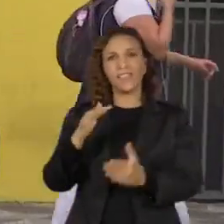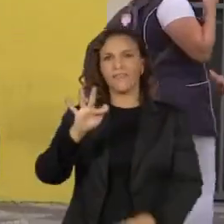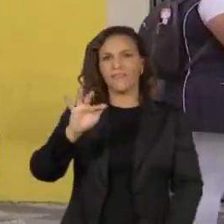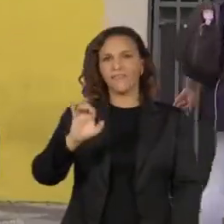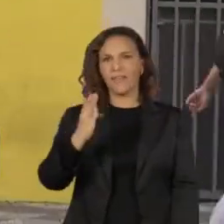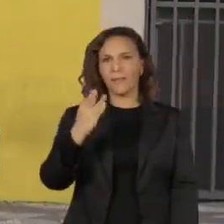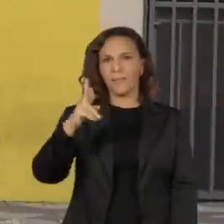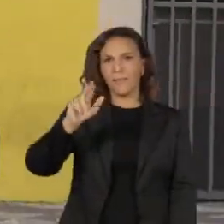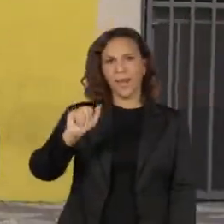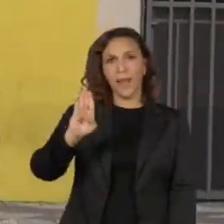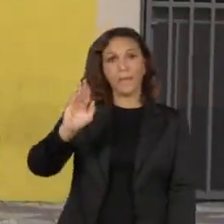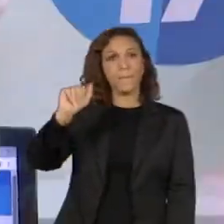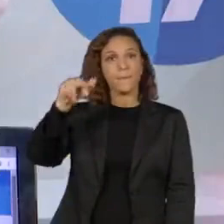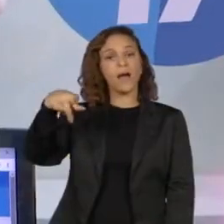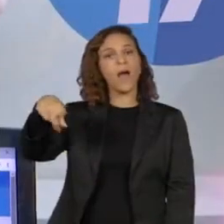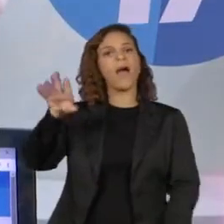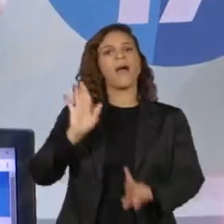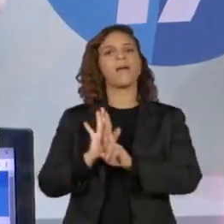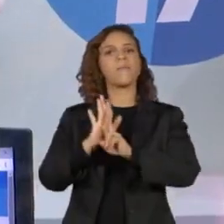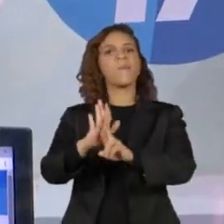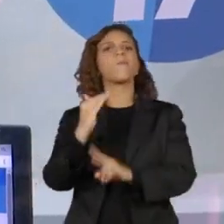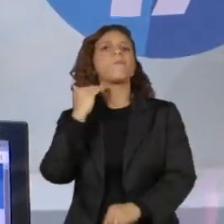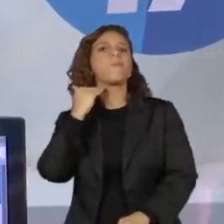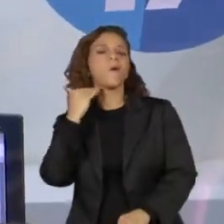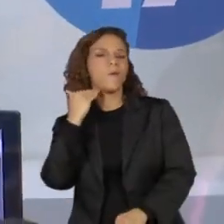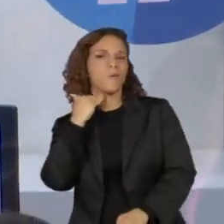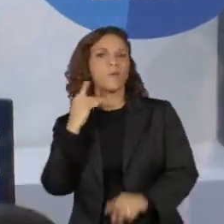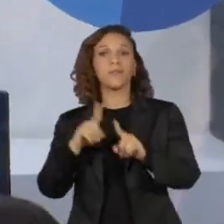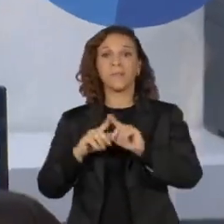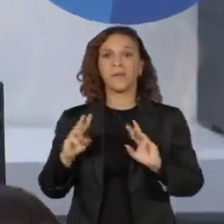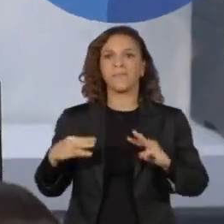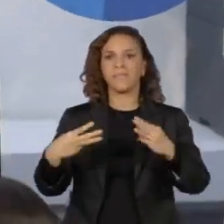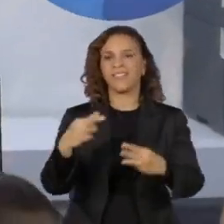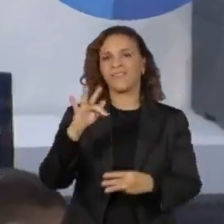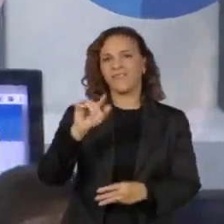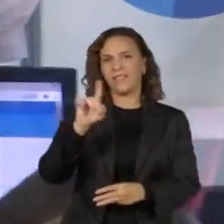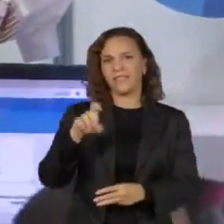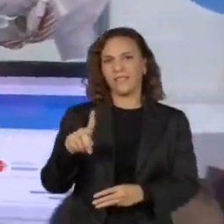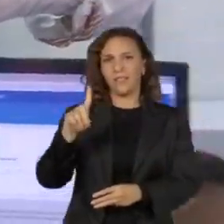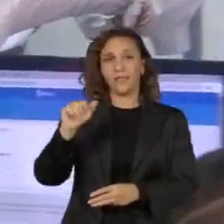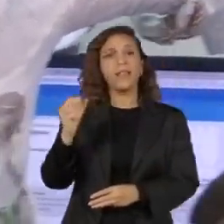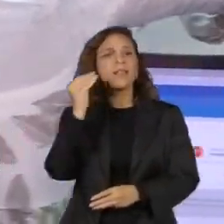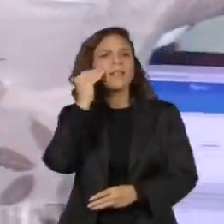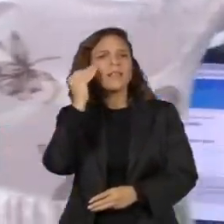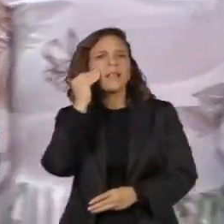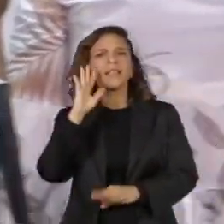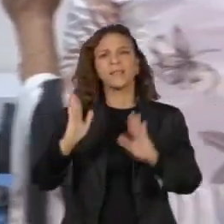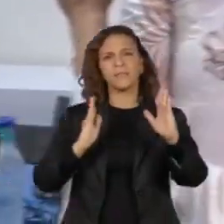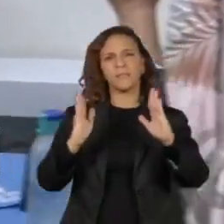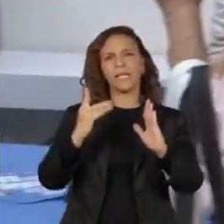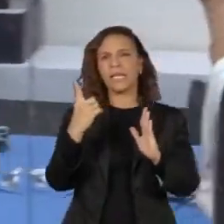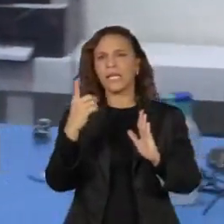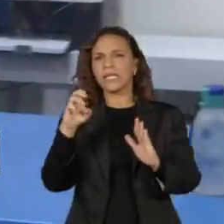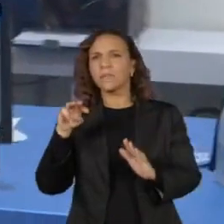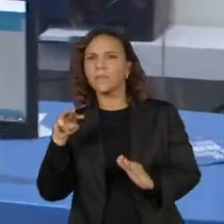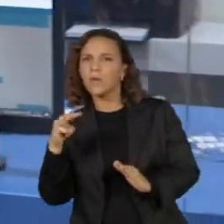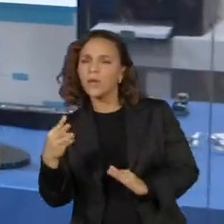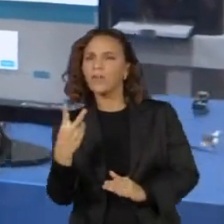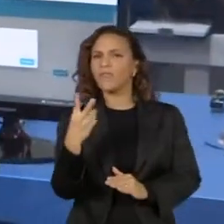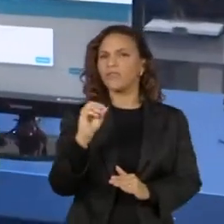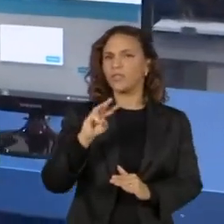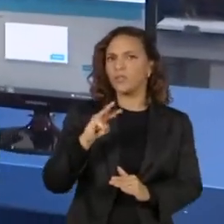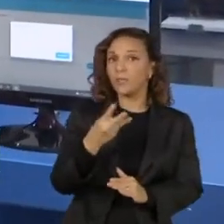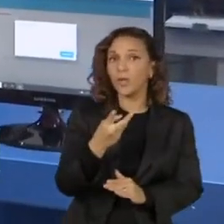que representa os bancos. A ideia é criar um fundo garantidor com entre 15 bilhões e 20 bilhões de reais de recursos